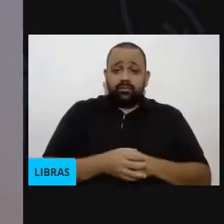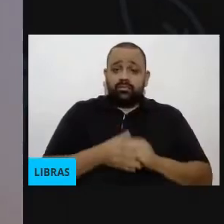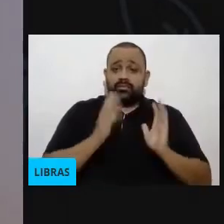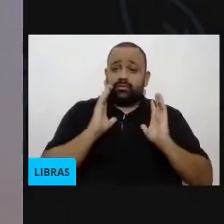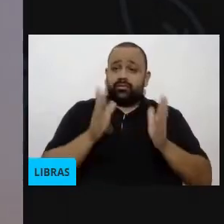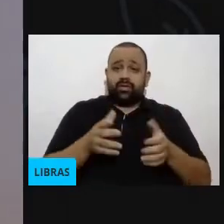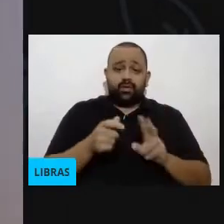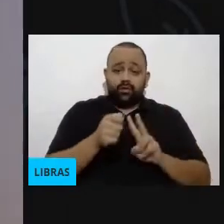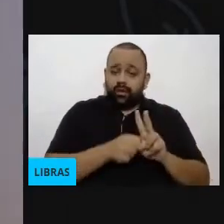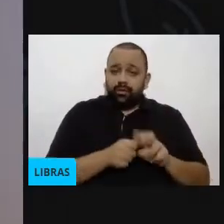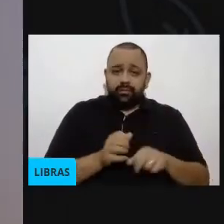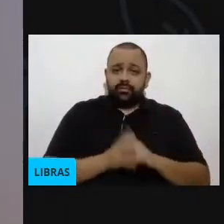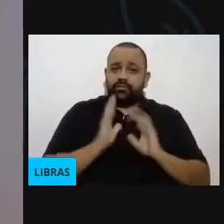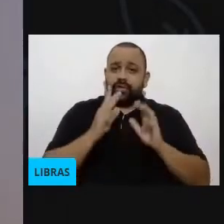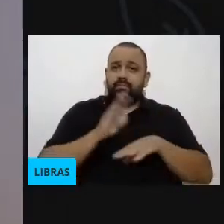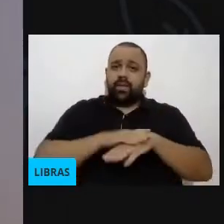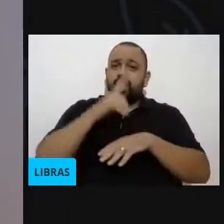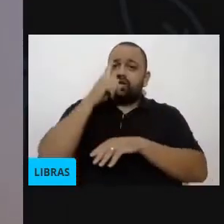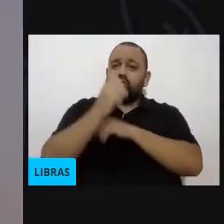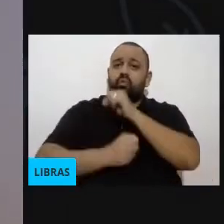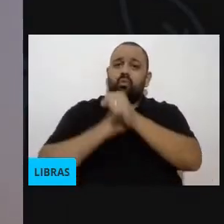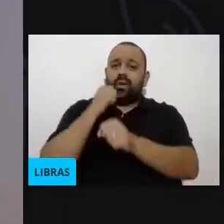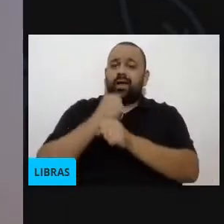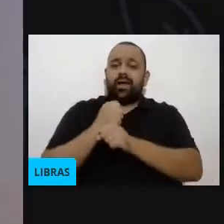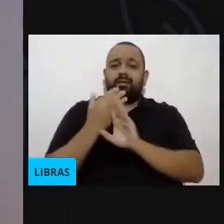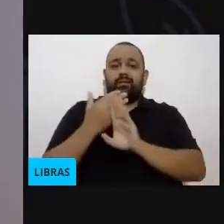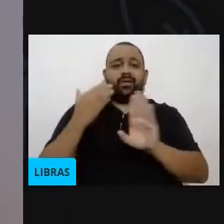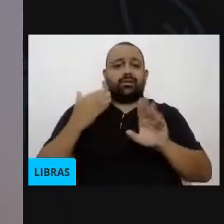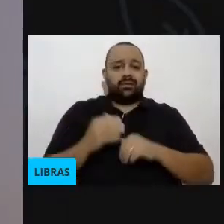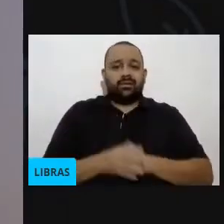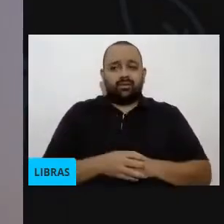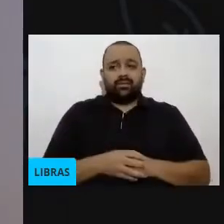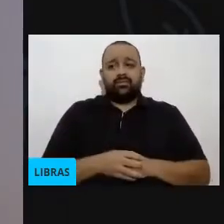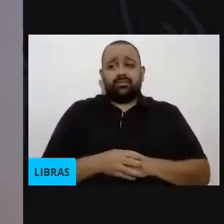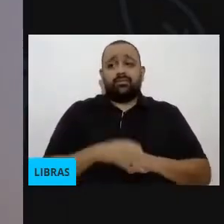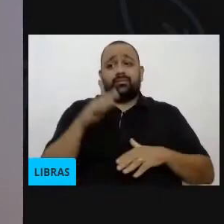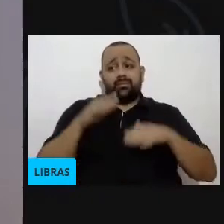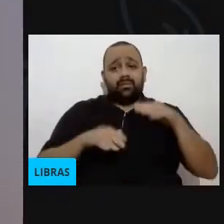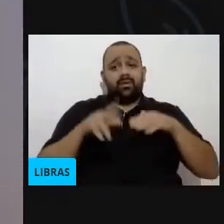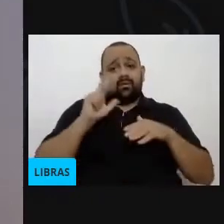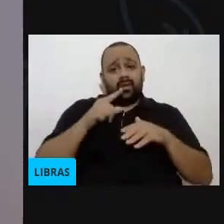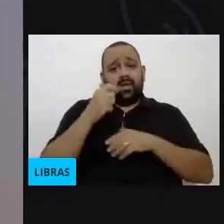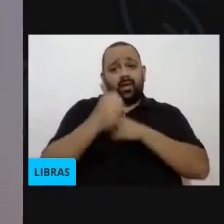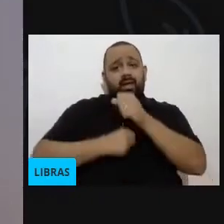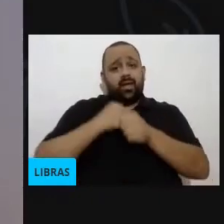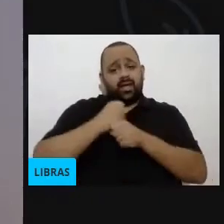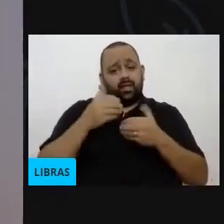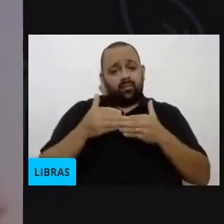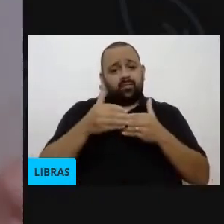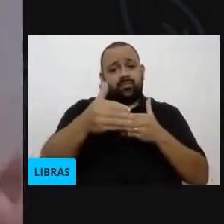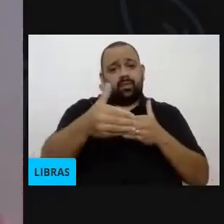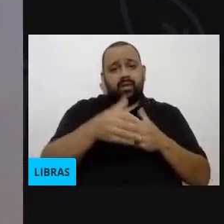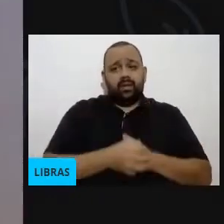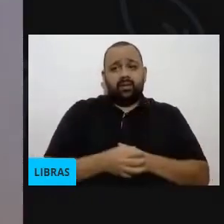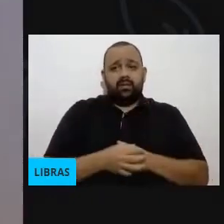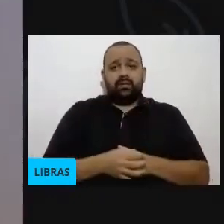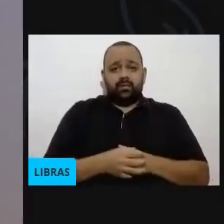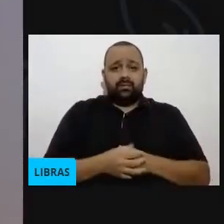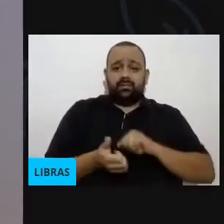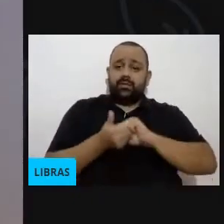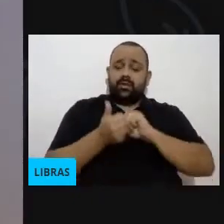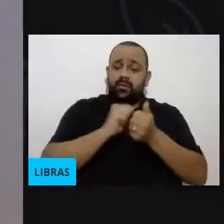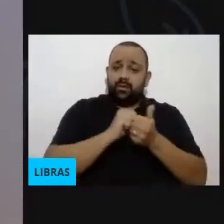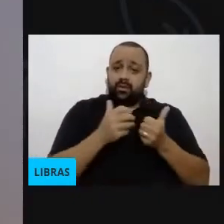nisso há mais de um ano, né? E provavelmente vamos ver isso ao longo desse ano inteiro. Aí o tempo foi se adaptando.